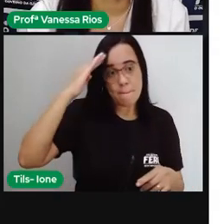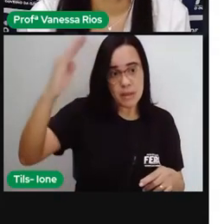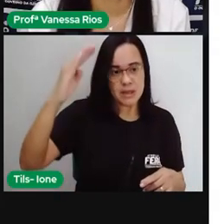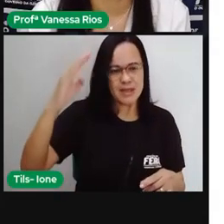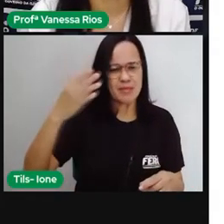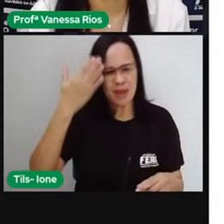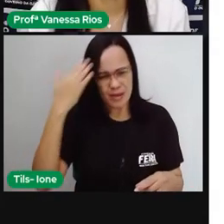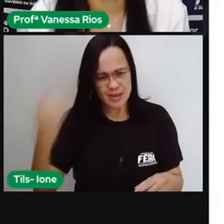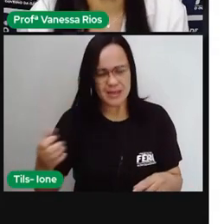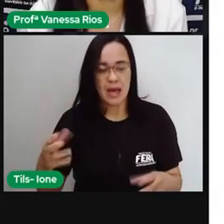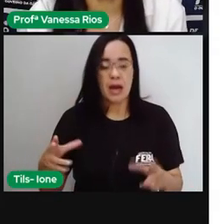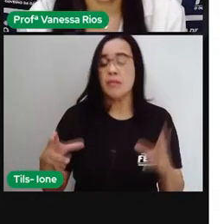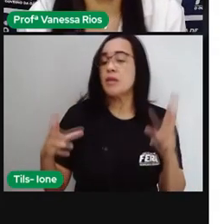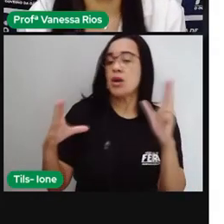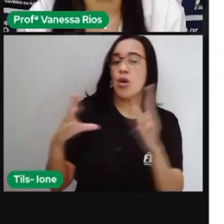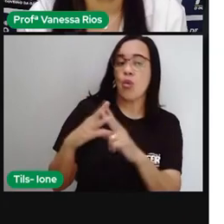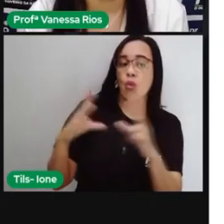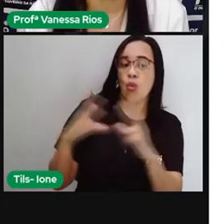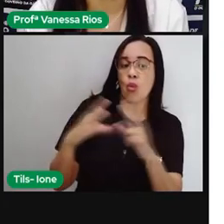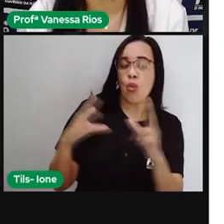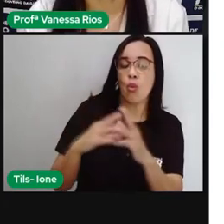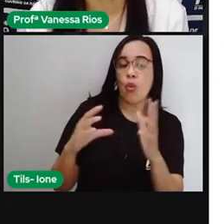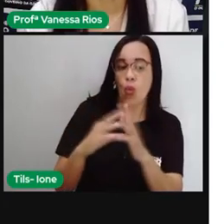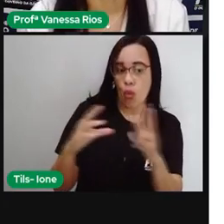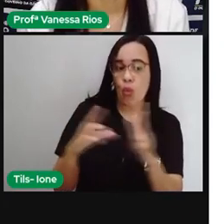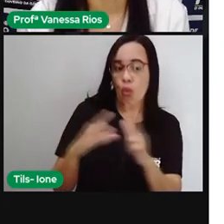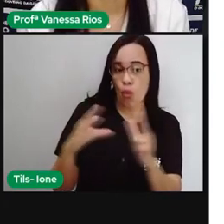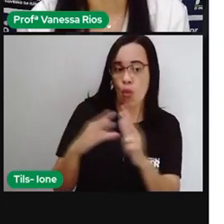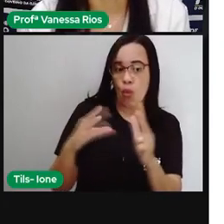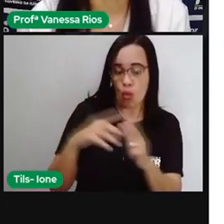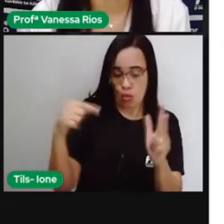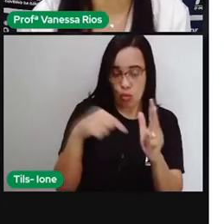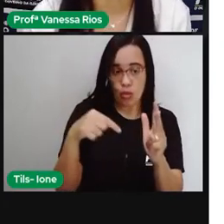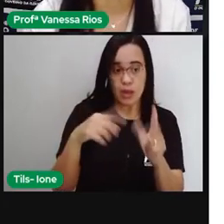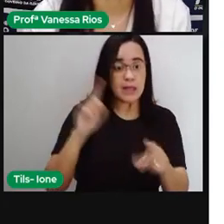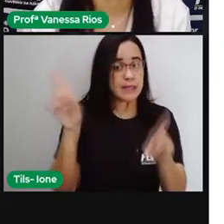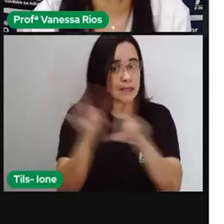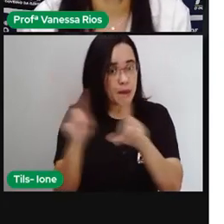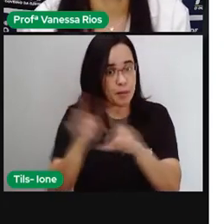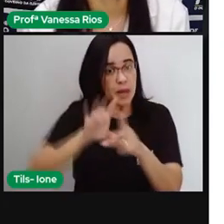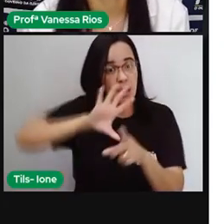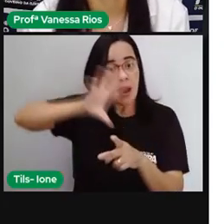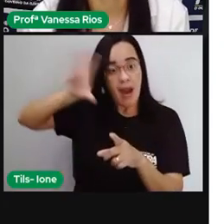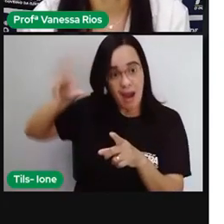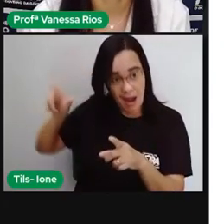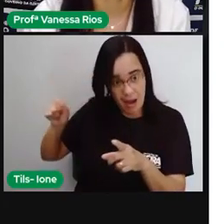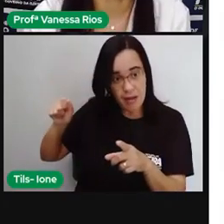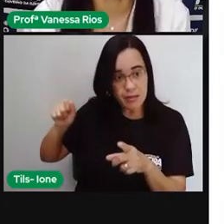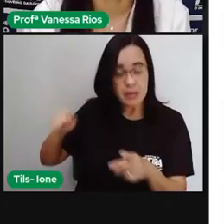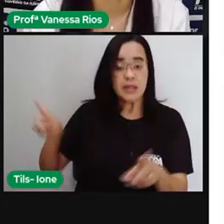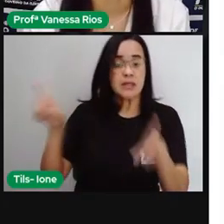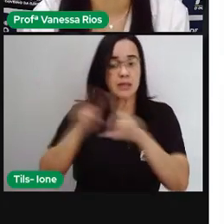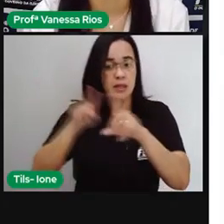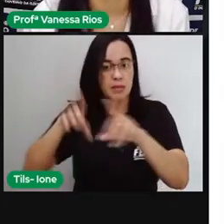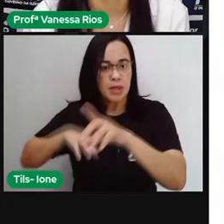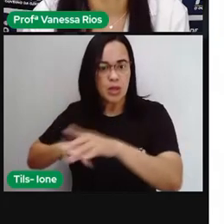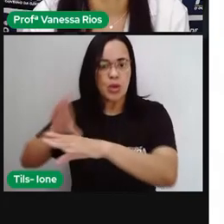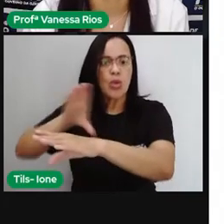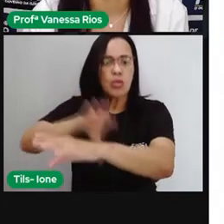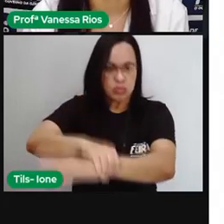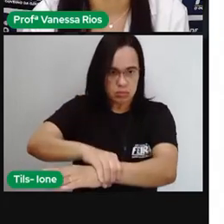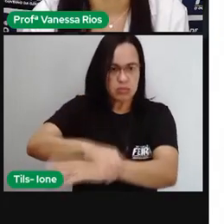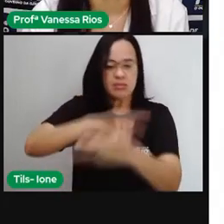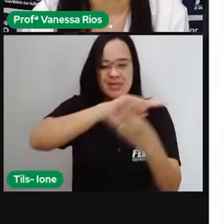africanos e também os portugueses, cada um dando aí as suas contribuições para que juntos se formasse aí o